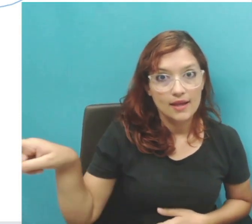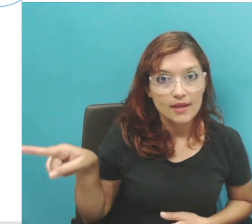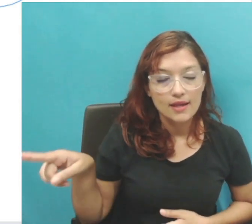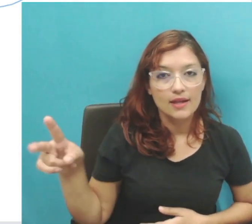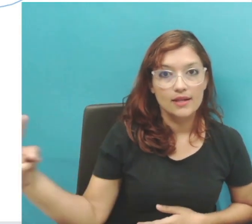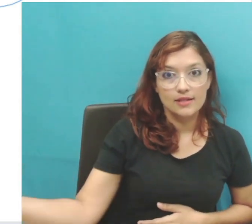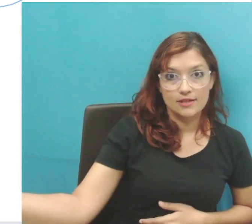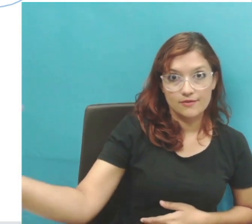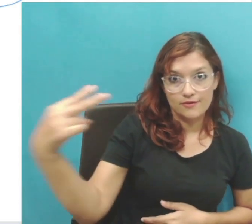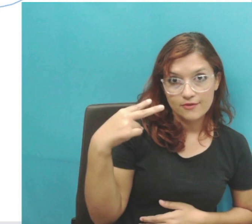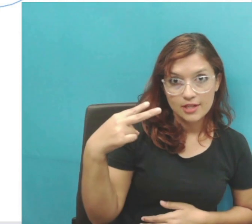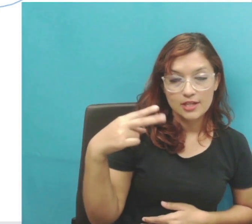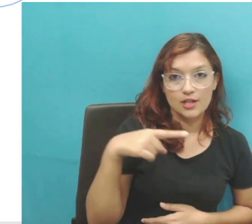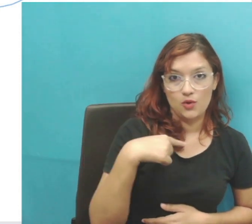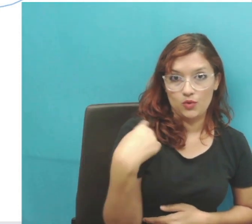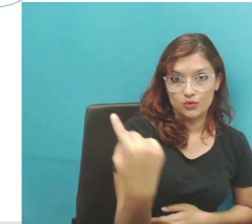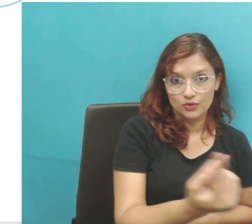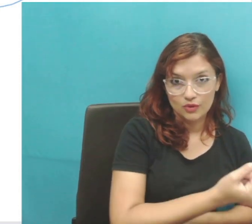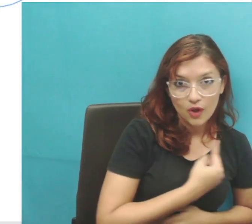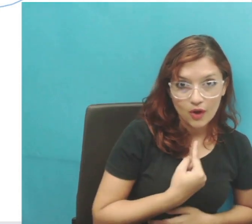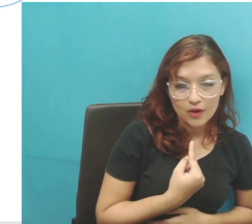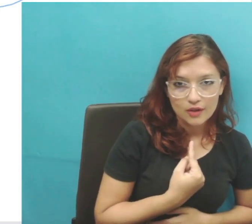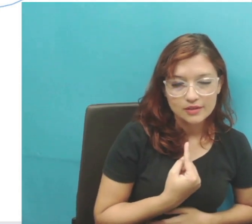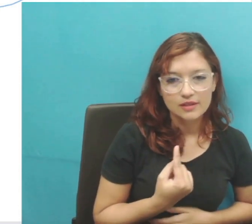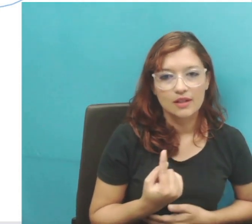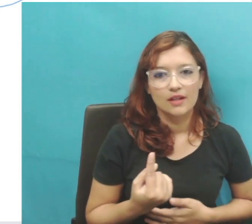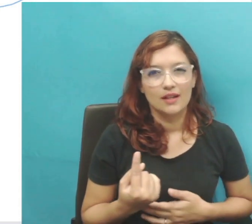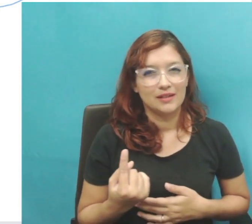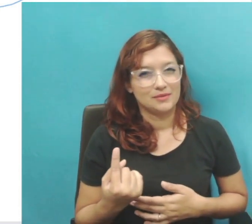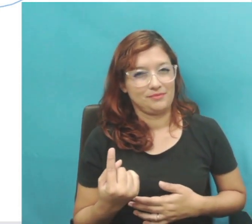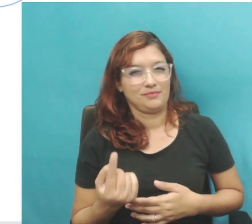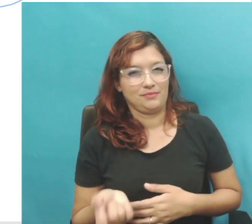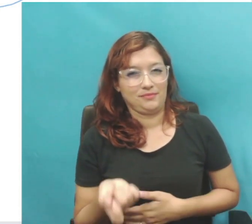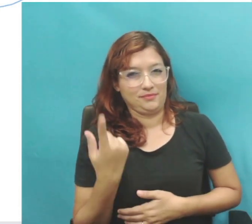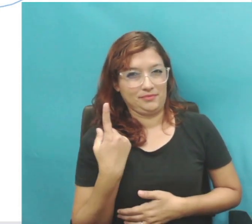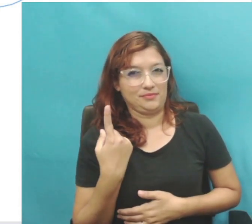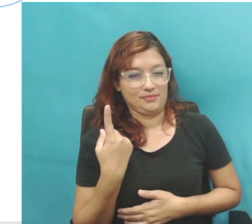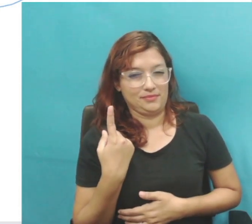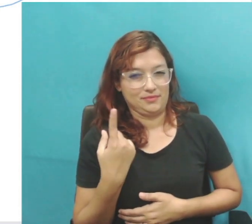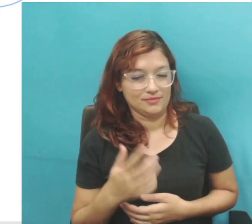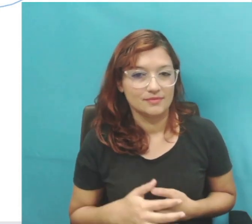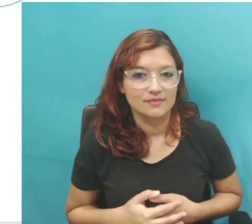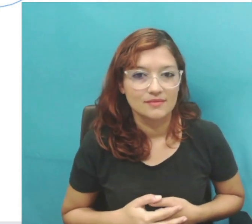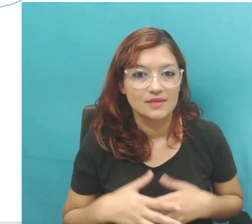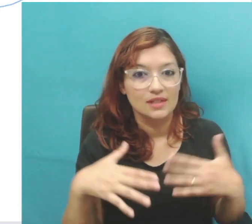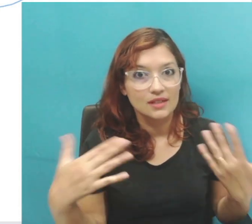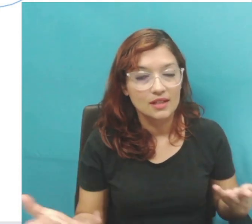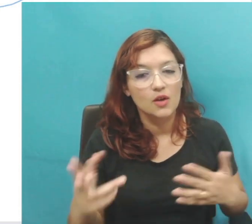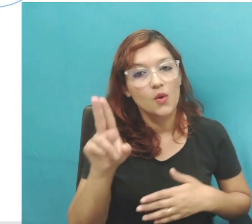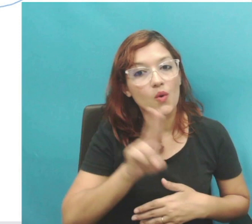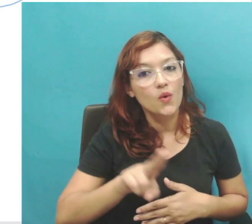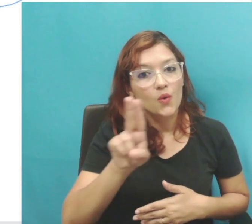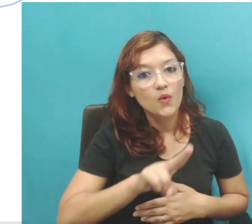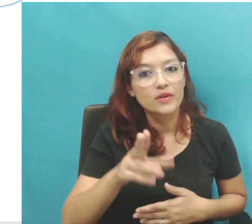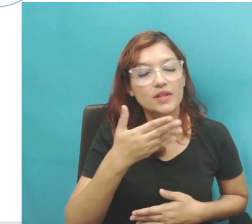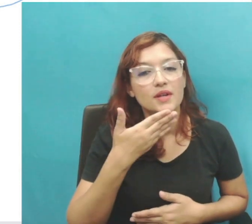Mas, por exemplo, eu vou falar, eles viram nós. Não, fica estranho.